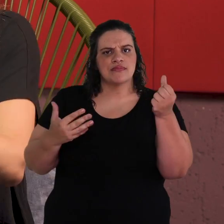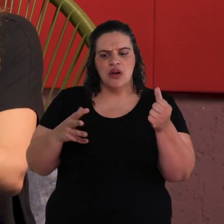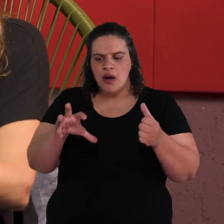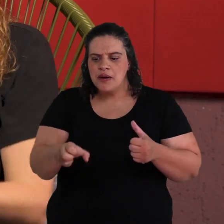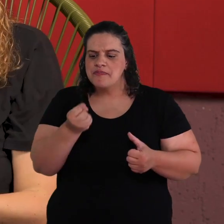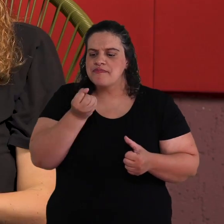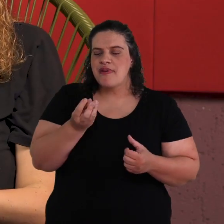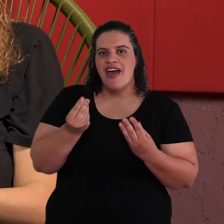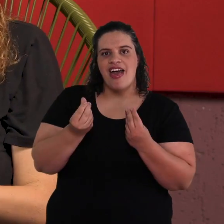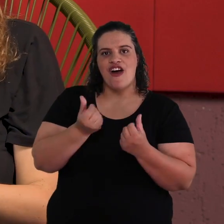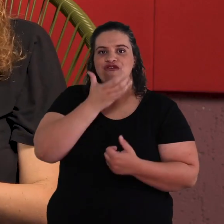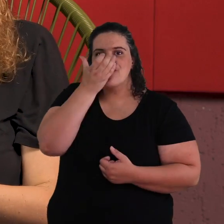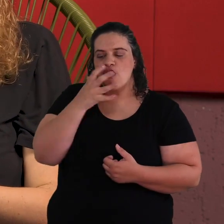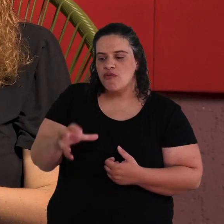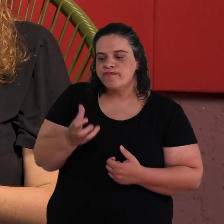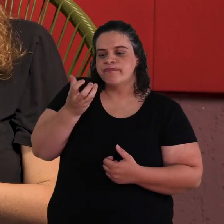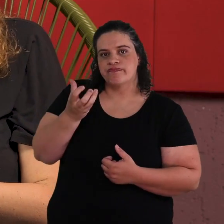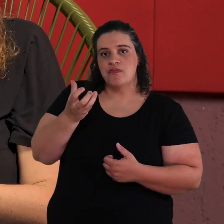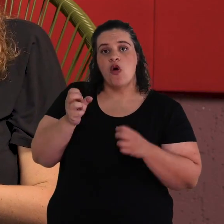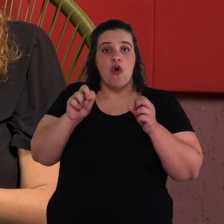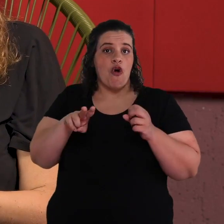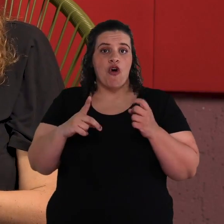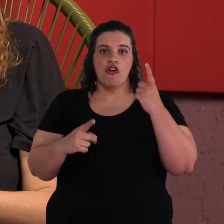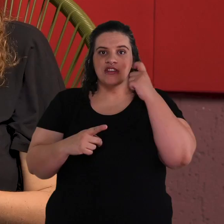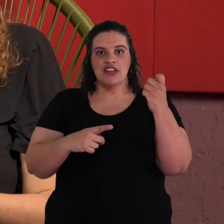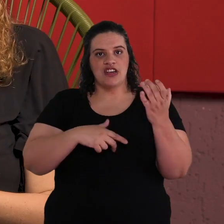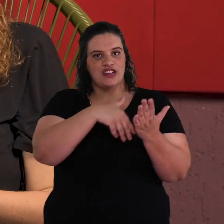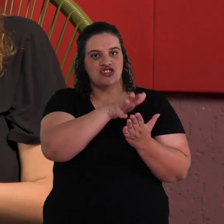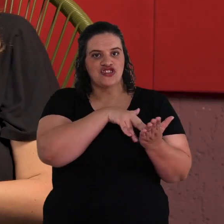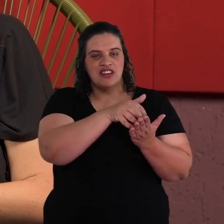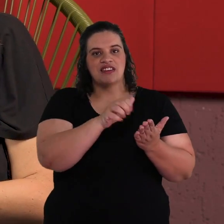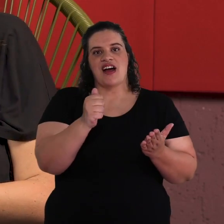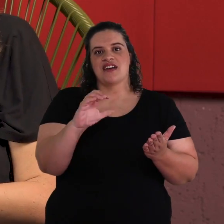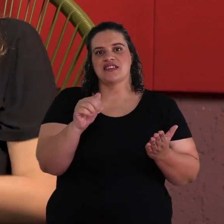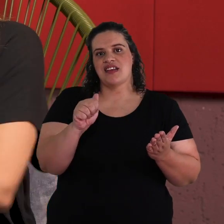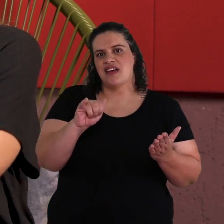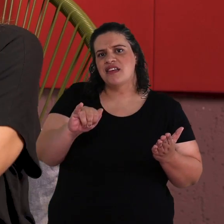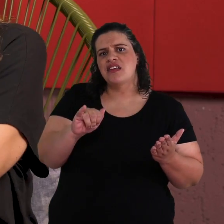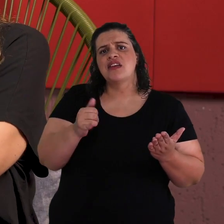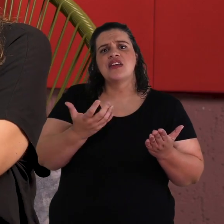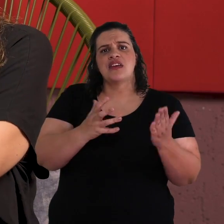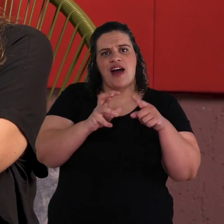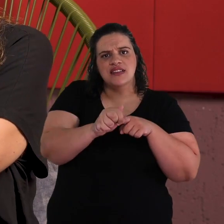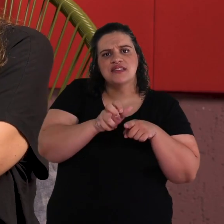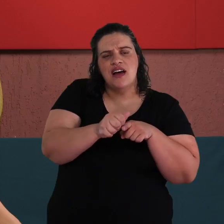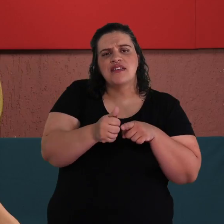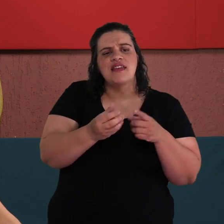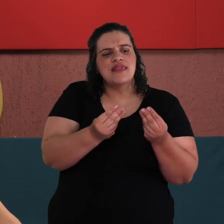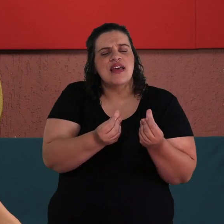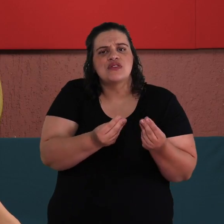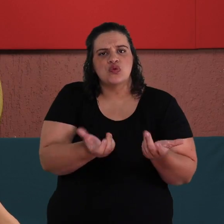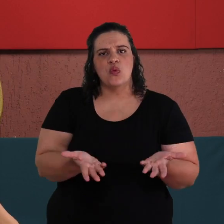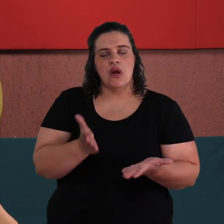olfato, a gente pega na fruta, ou, por exemplo, a gente cria uma tinta de açaí, né? Que textura tem isso? A